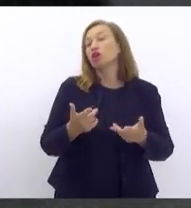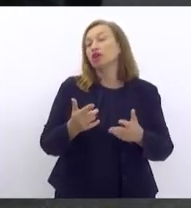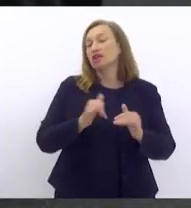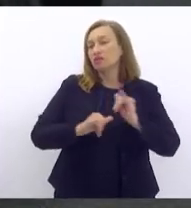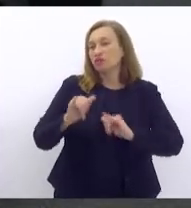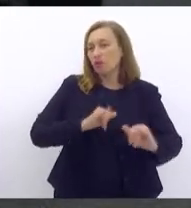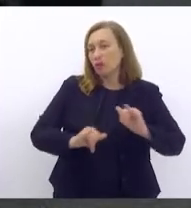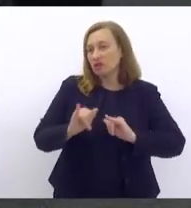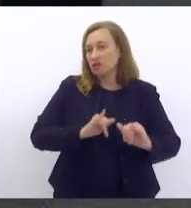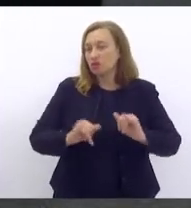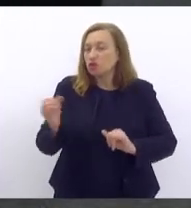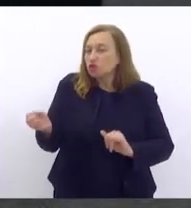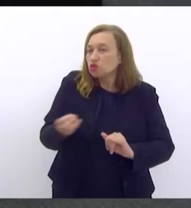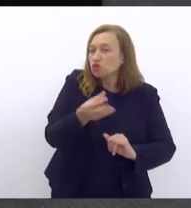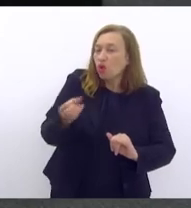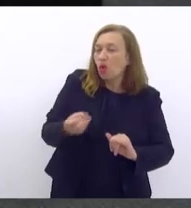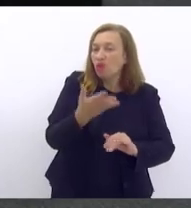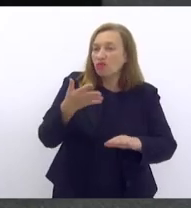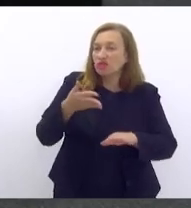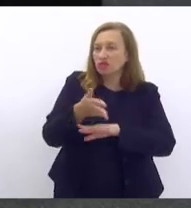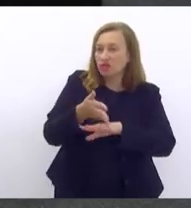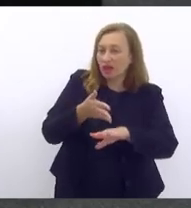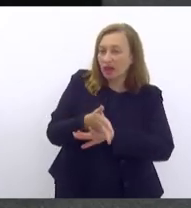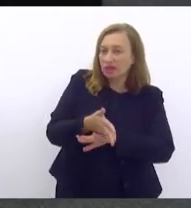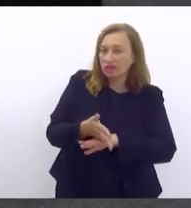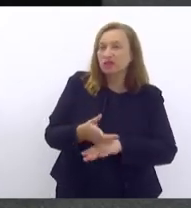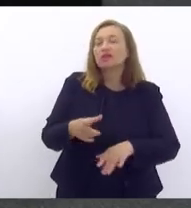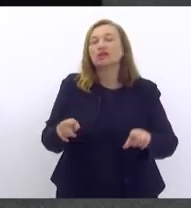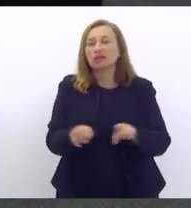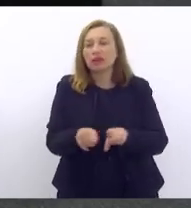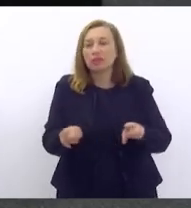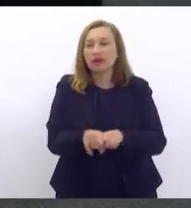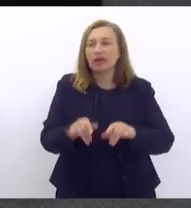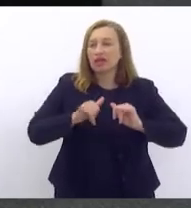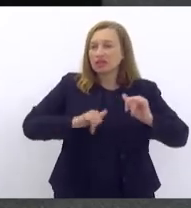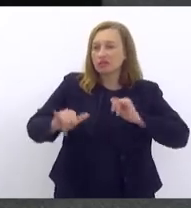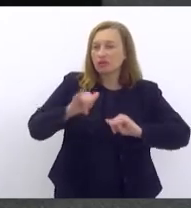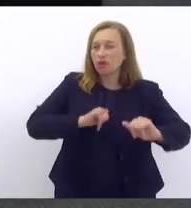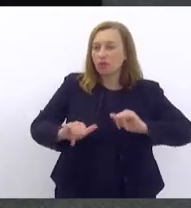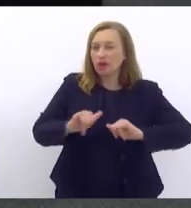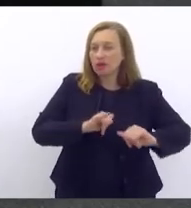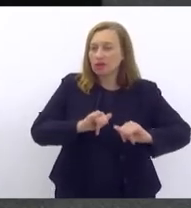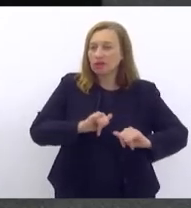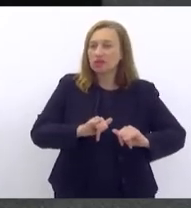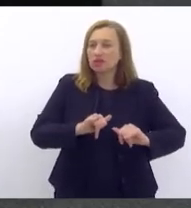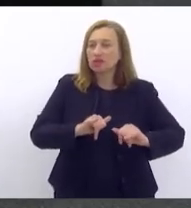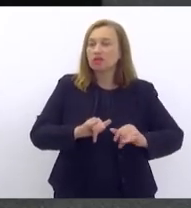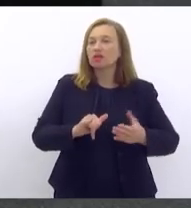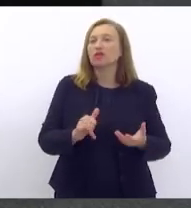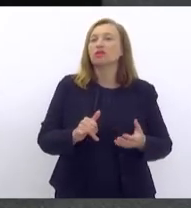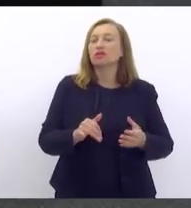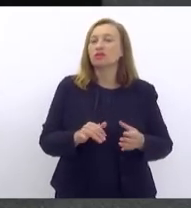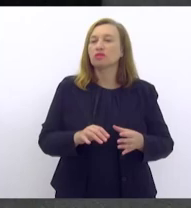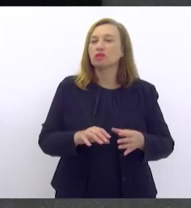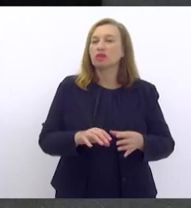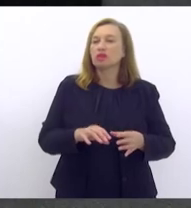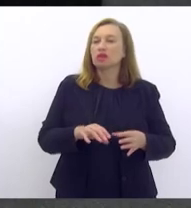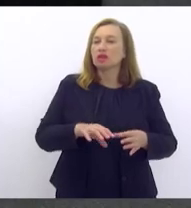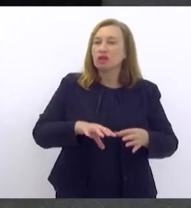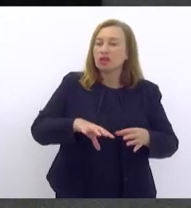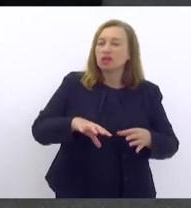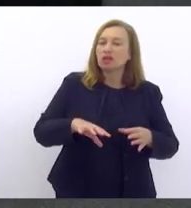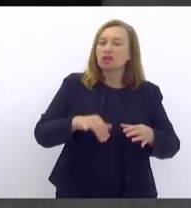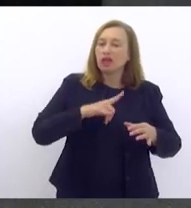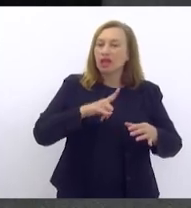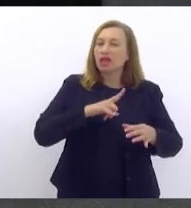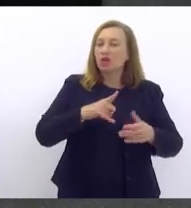e que esses dados também tenham um cruzamento entre as áreas da saúde, as